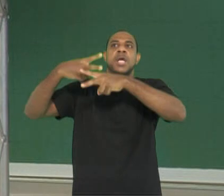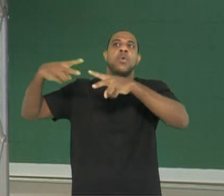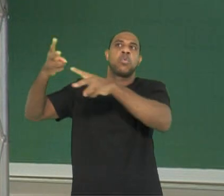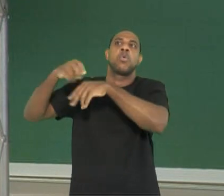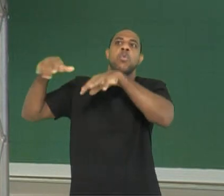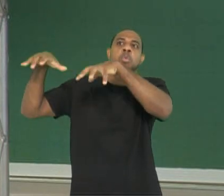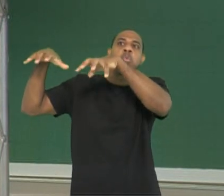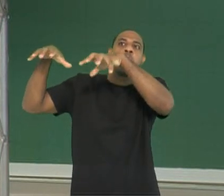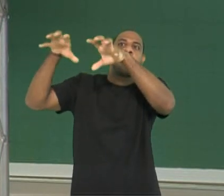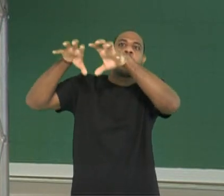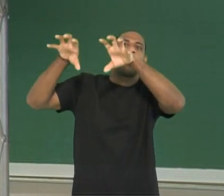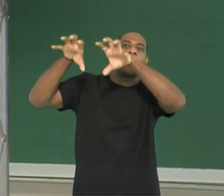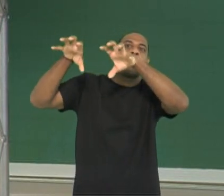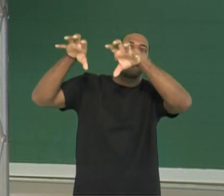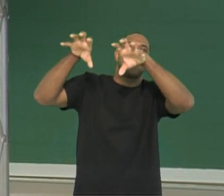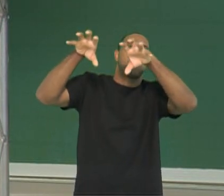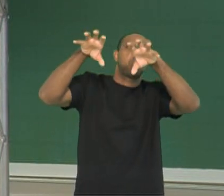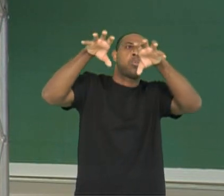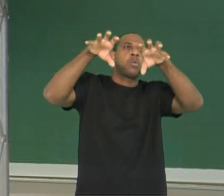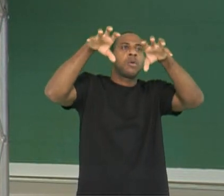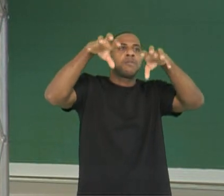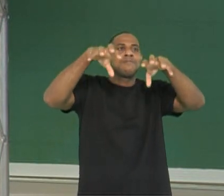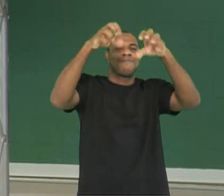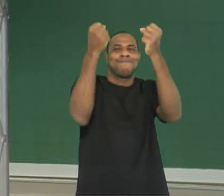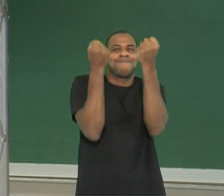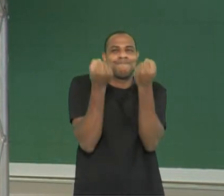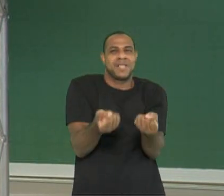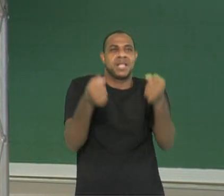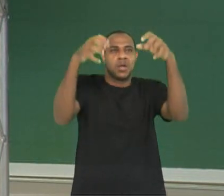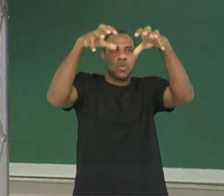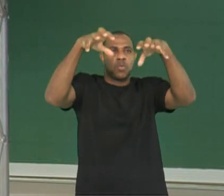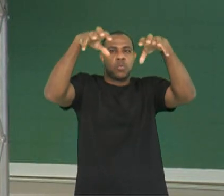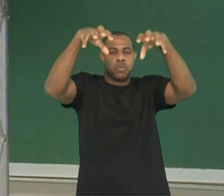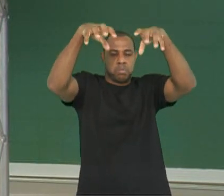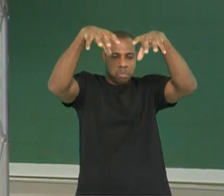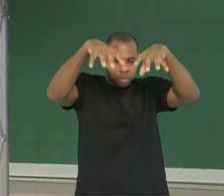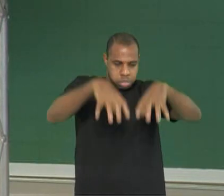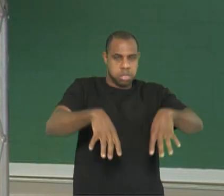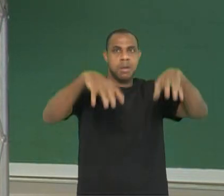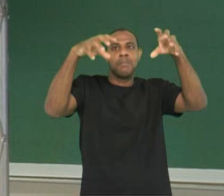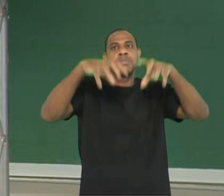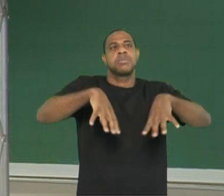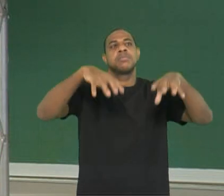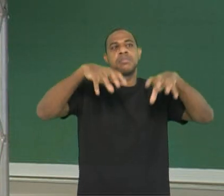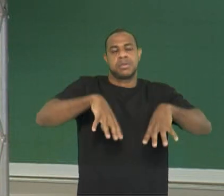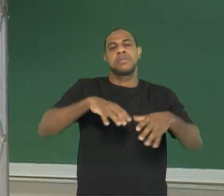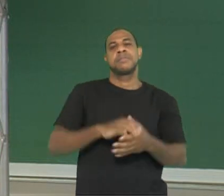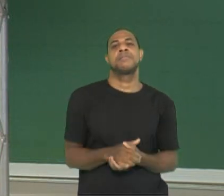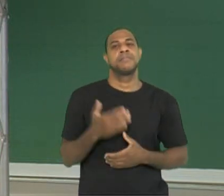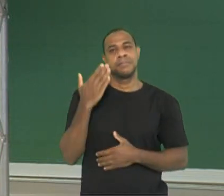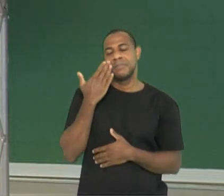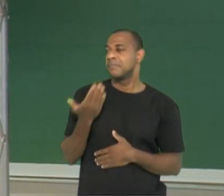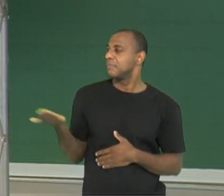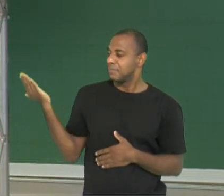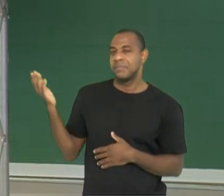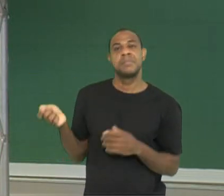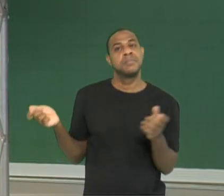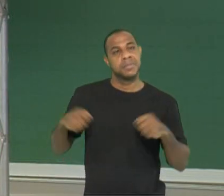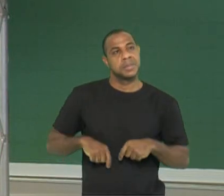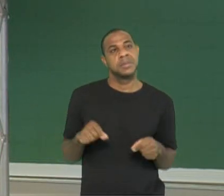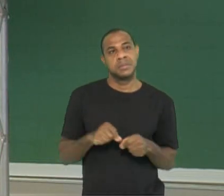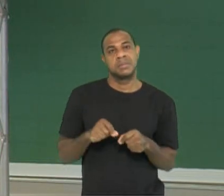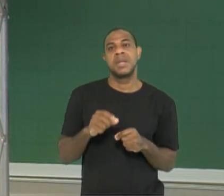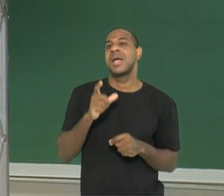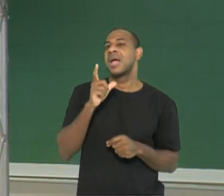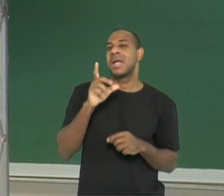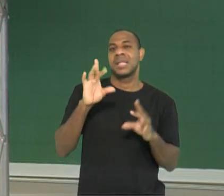elas apresentam uma grande quantidade de água, essa água acaba caindo da nuvem, acaba precipitando, podendo ser em forma